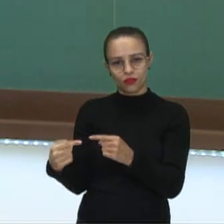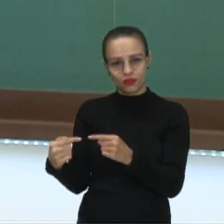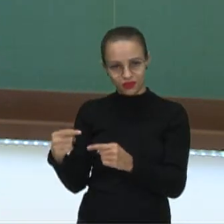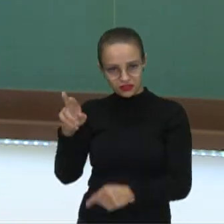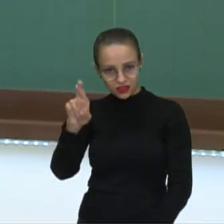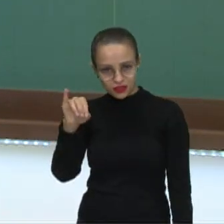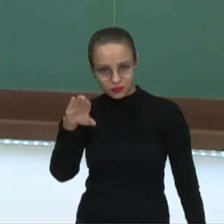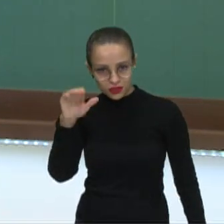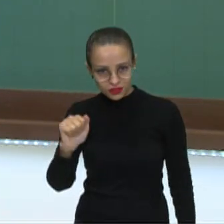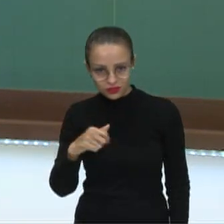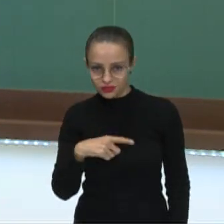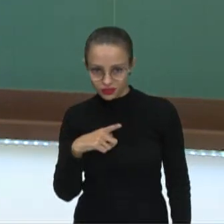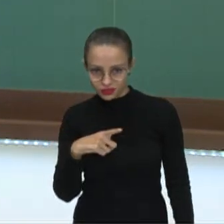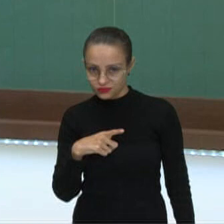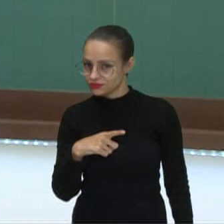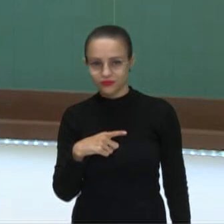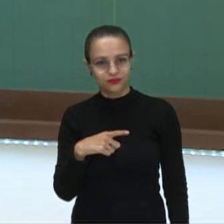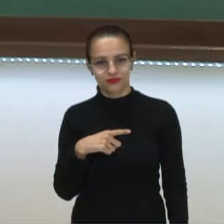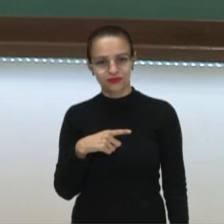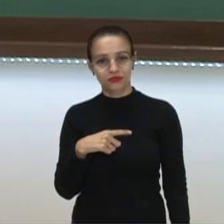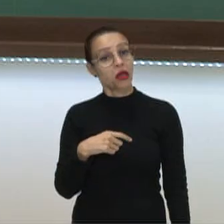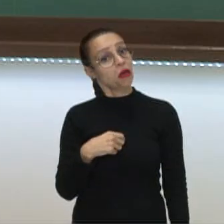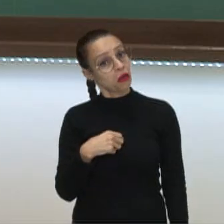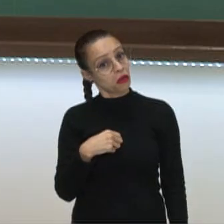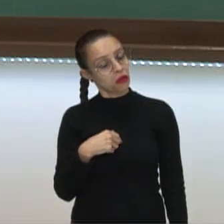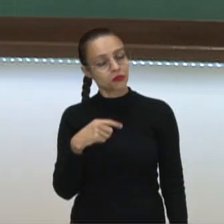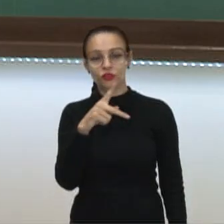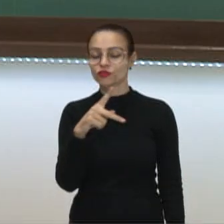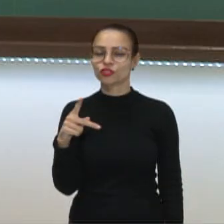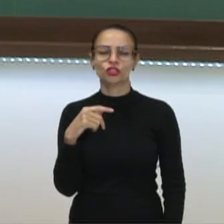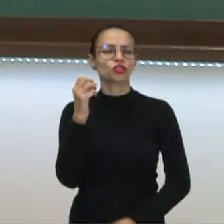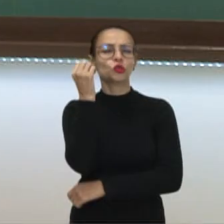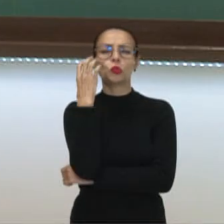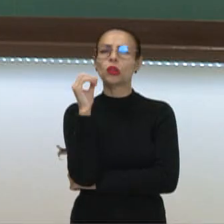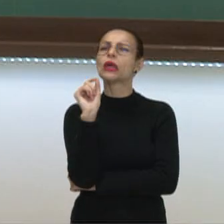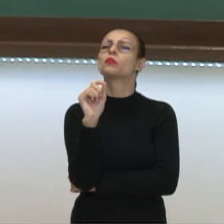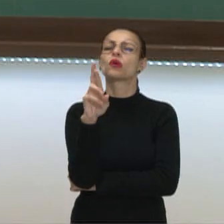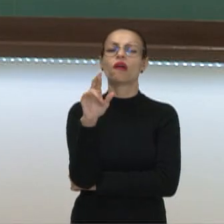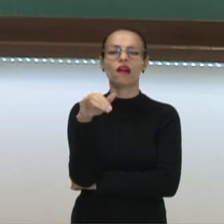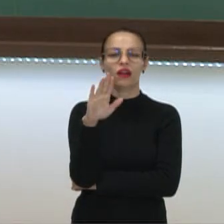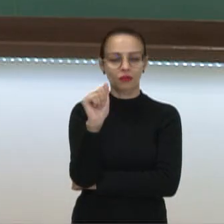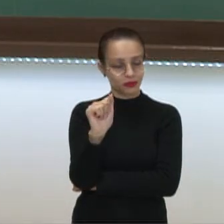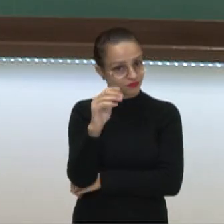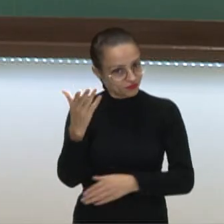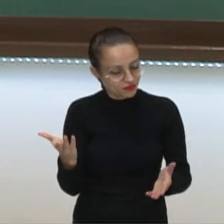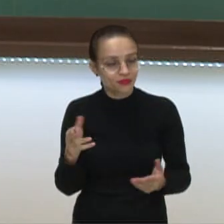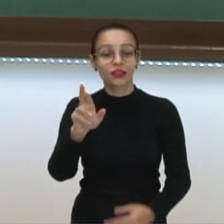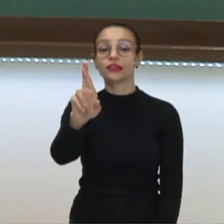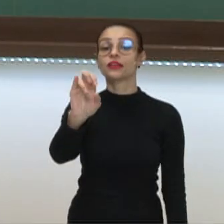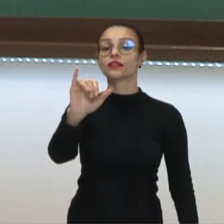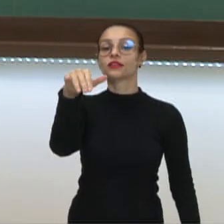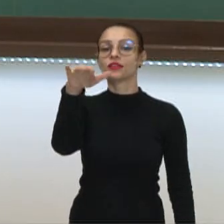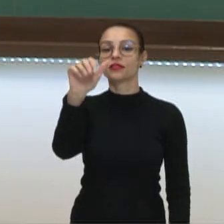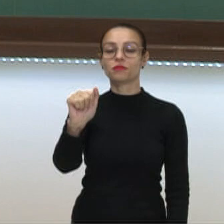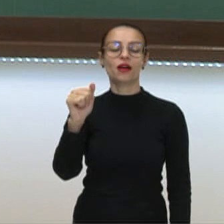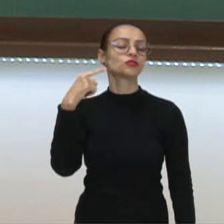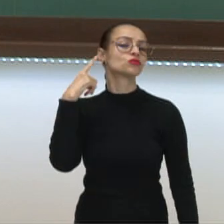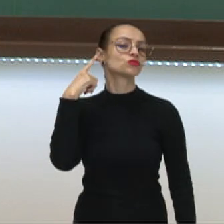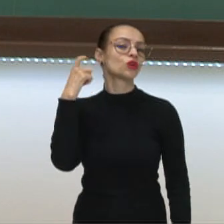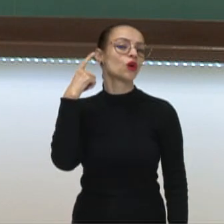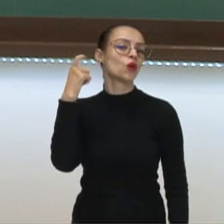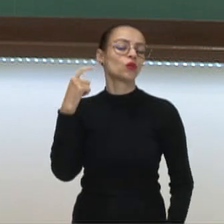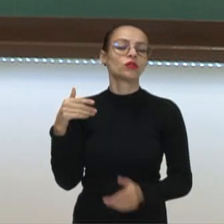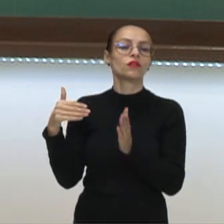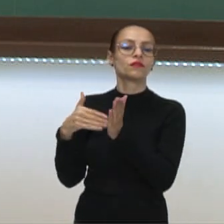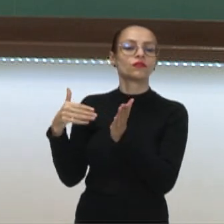observou alguma rima? Ih, professora, eu não estou lembrando bem o que é rima. Rima são os sons finais,